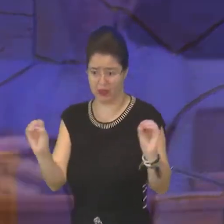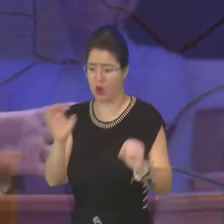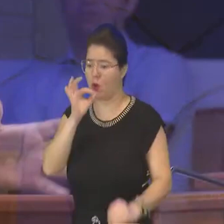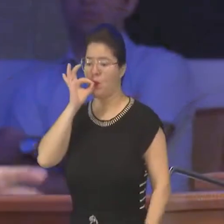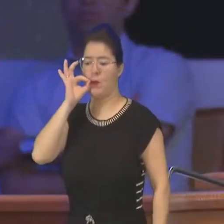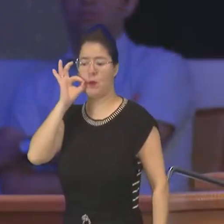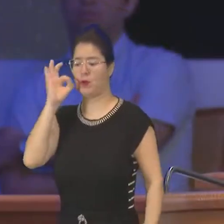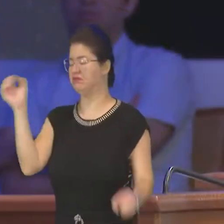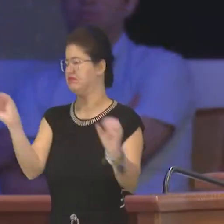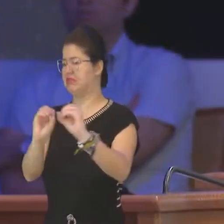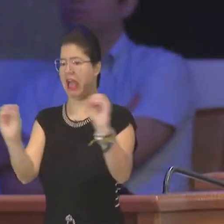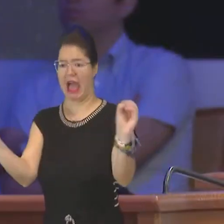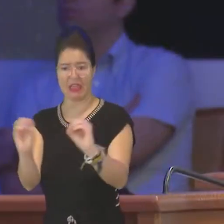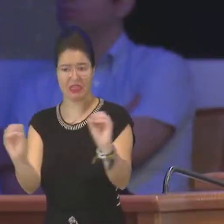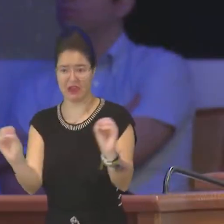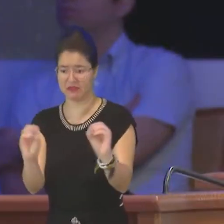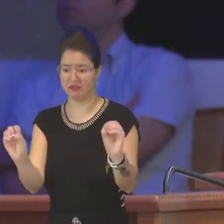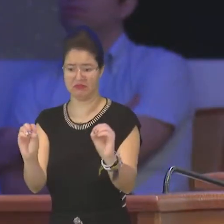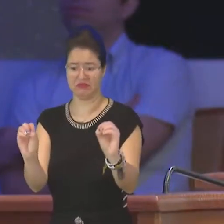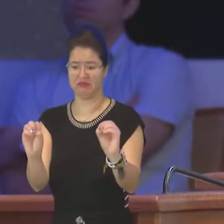ninguém estava transportando uísque,